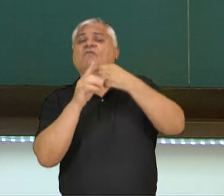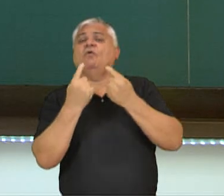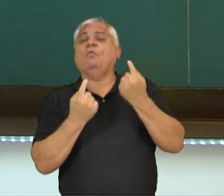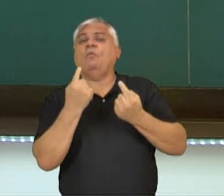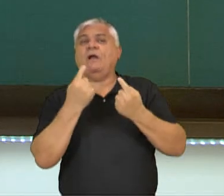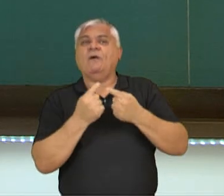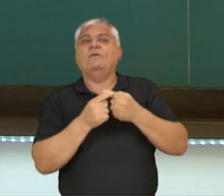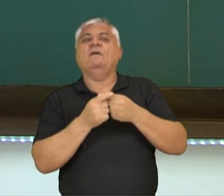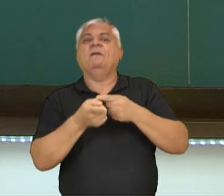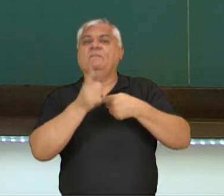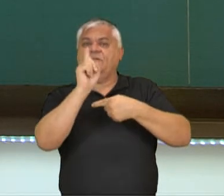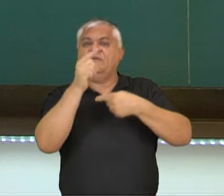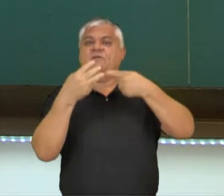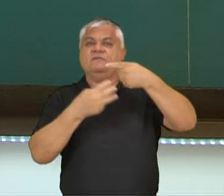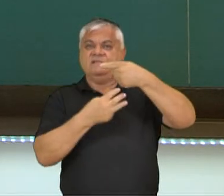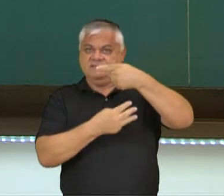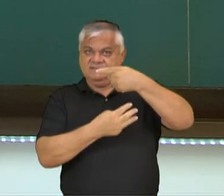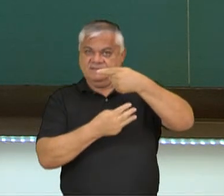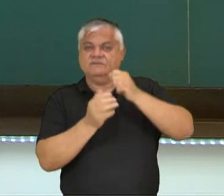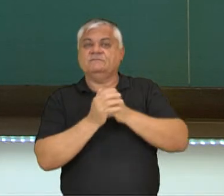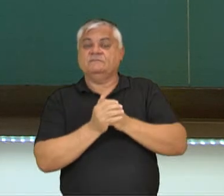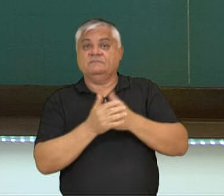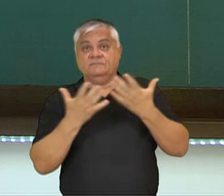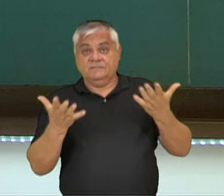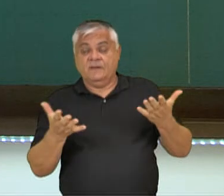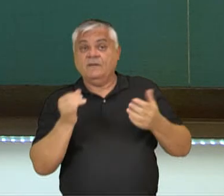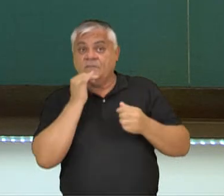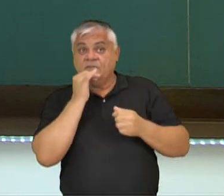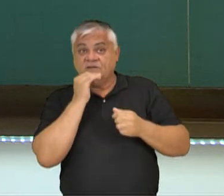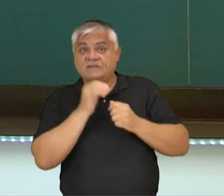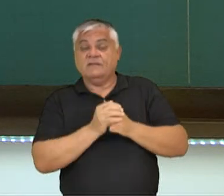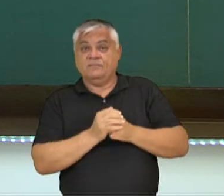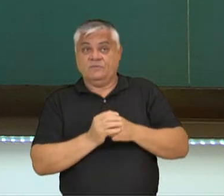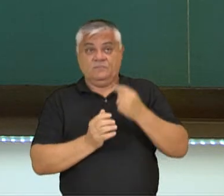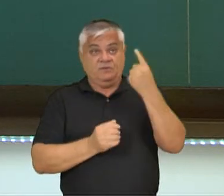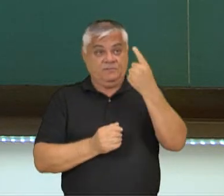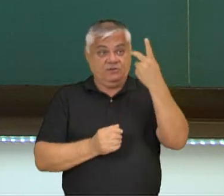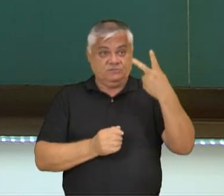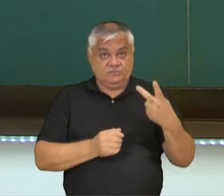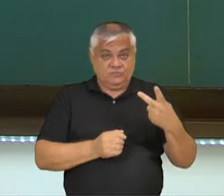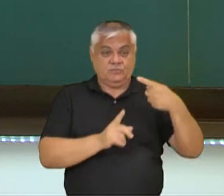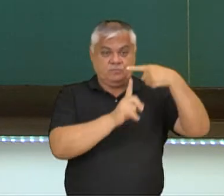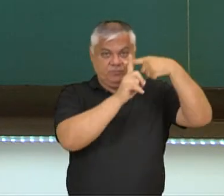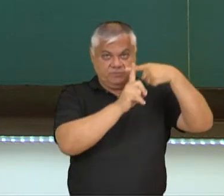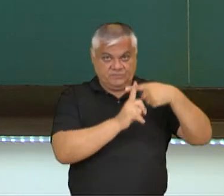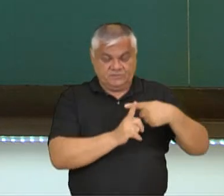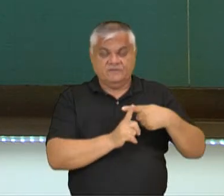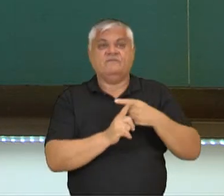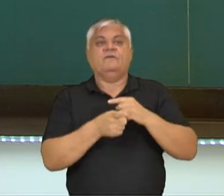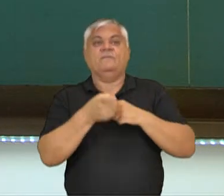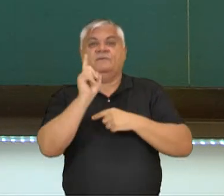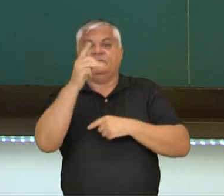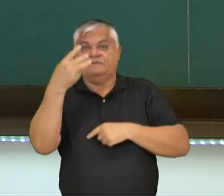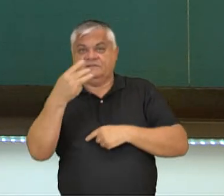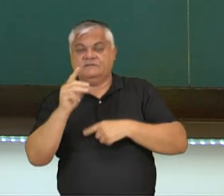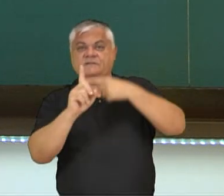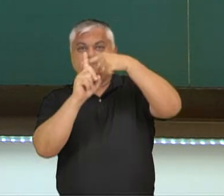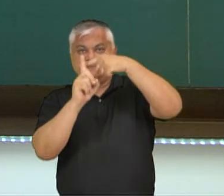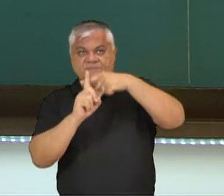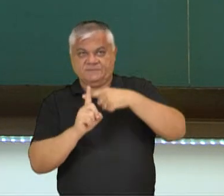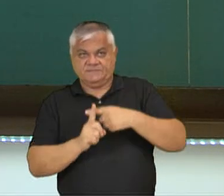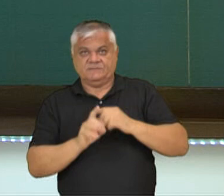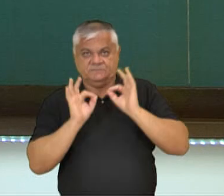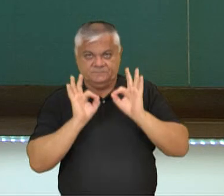eu tenho? Primeiro e terceiro. Então, aqui que eu tenha nos dois ao mesmo tempo, somente o